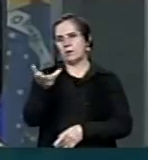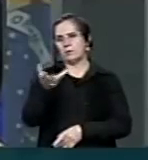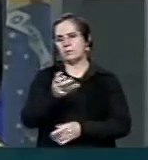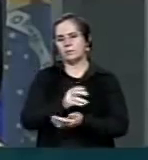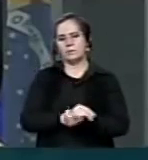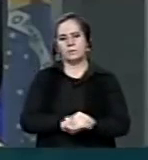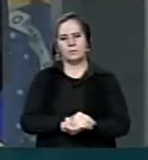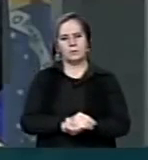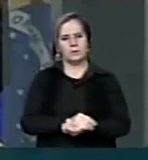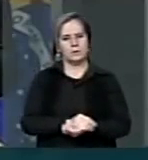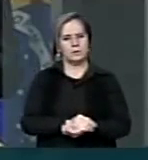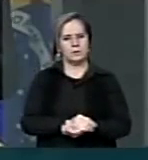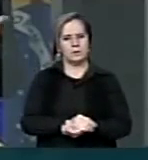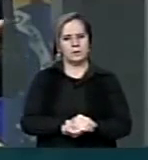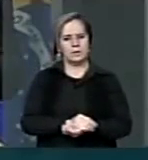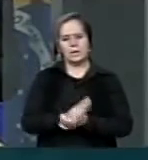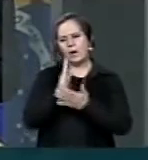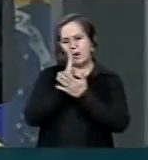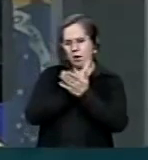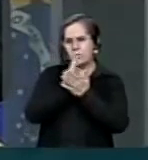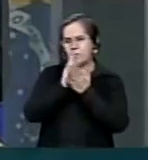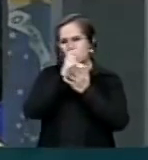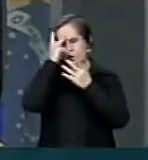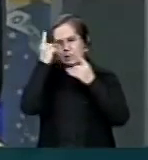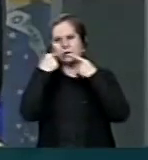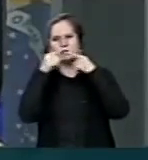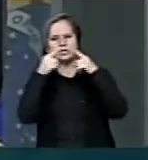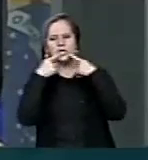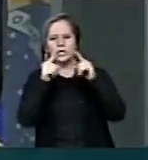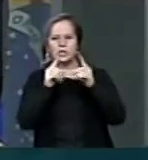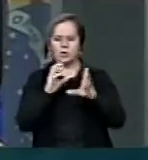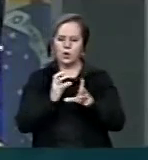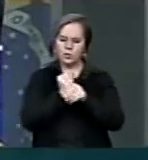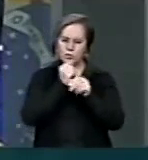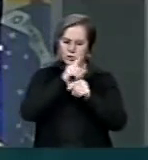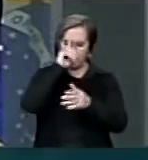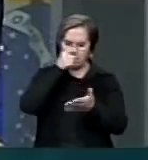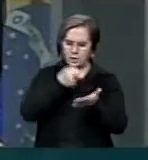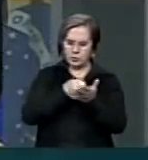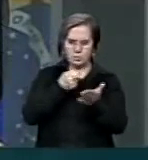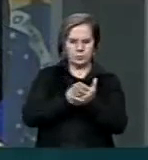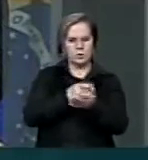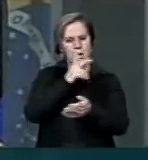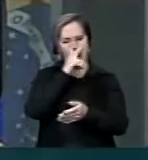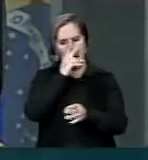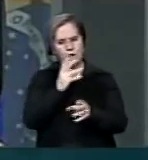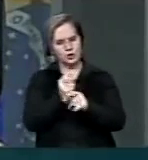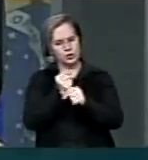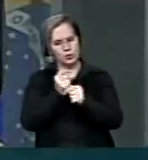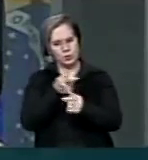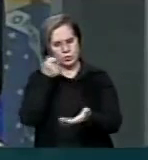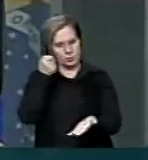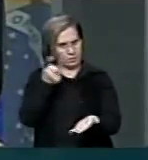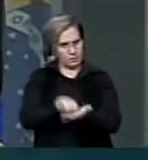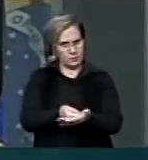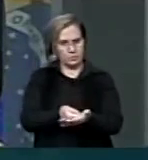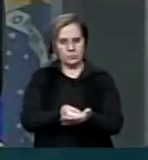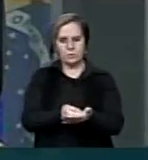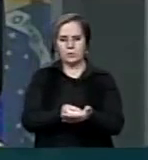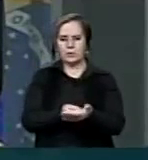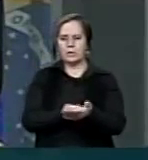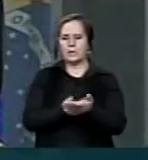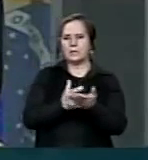que, diferentemente de alguns que criticam o orçamento impositivo, que acham que o orçamento impositivo teria